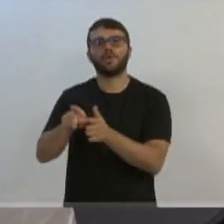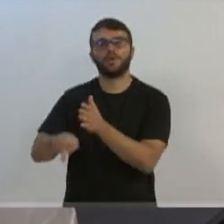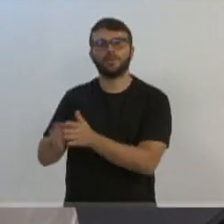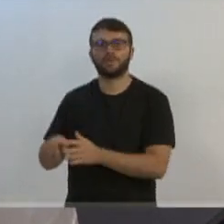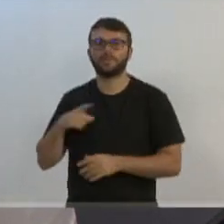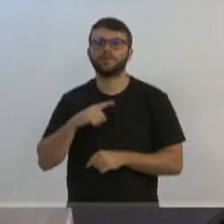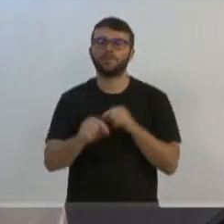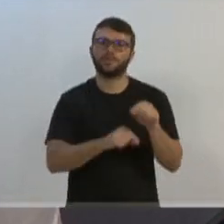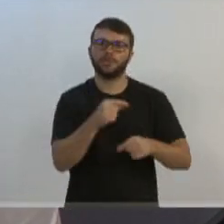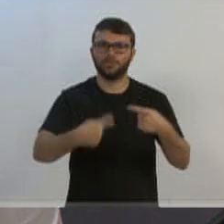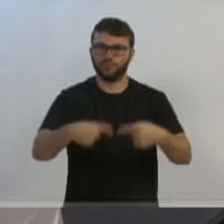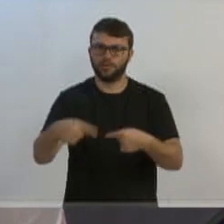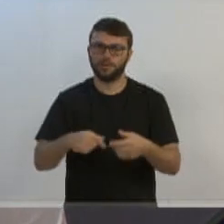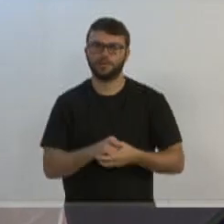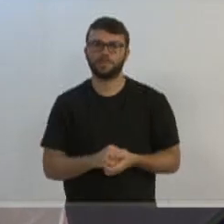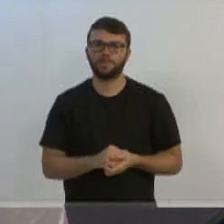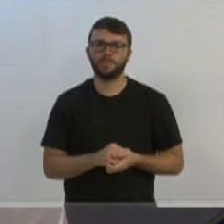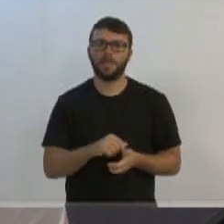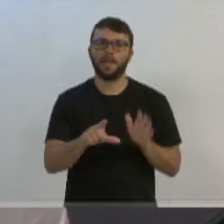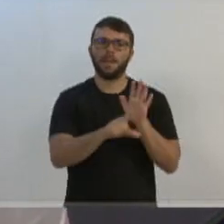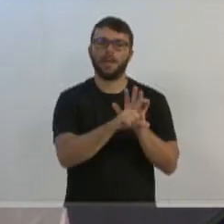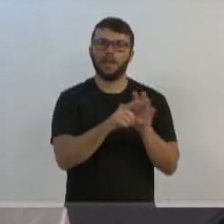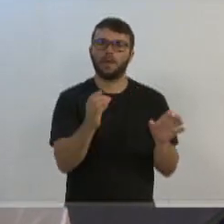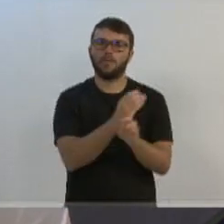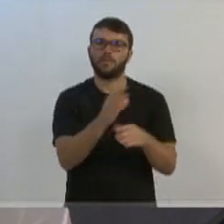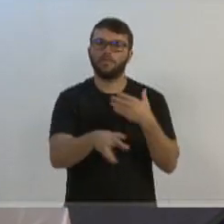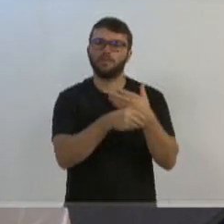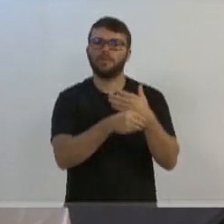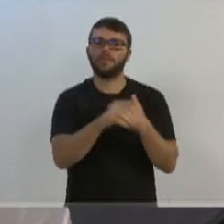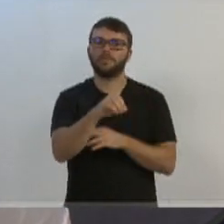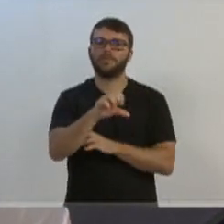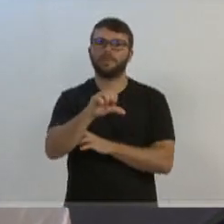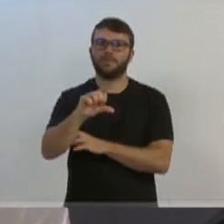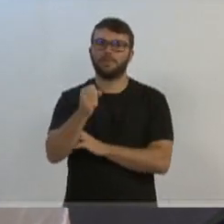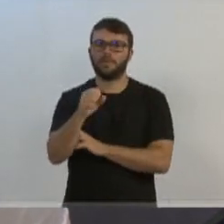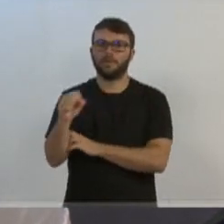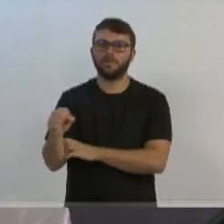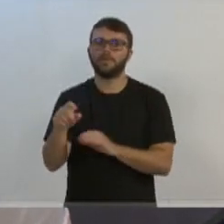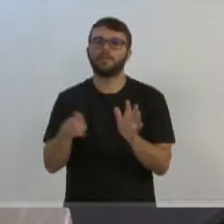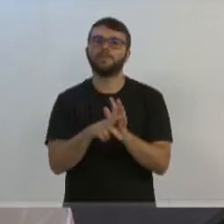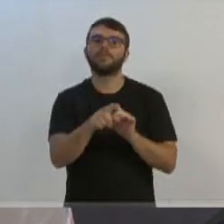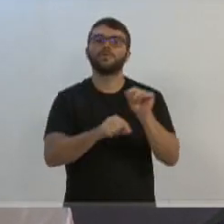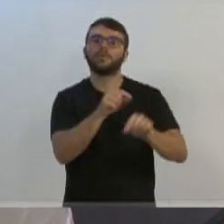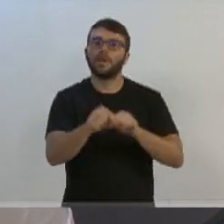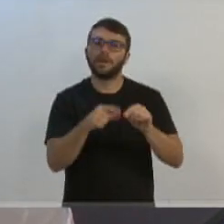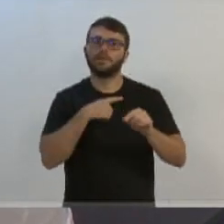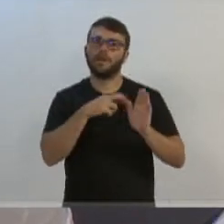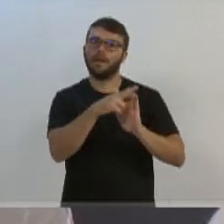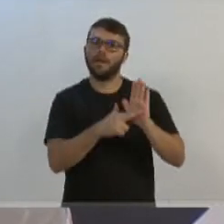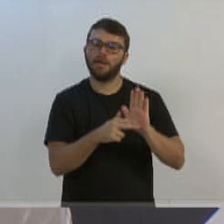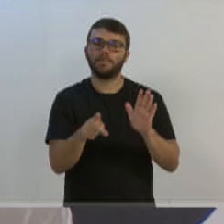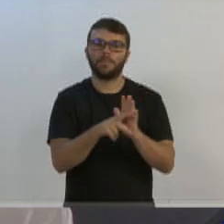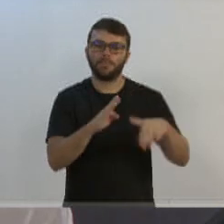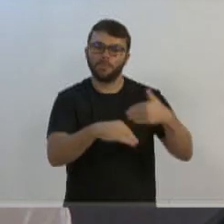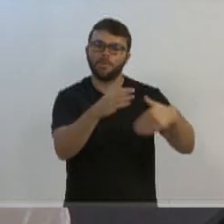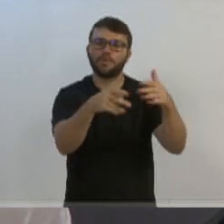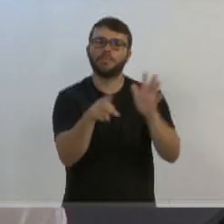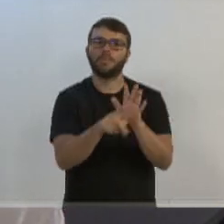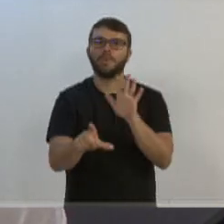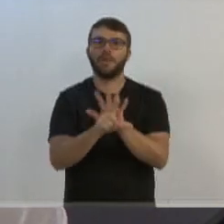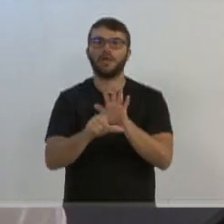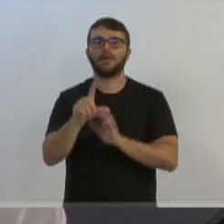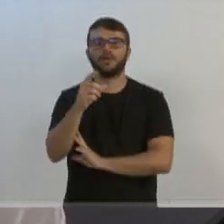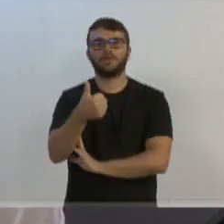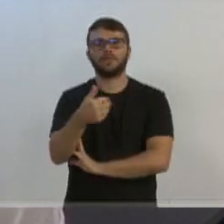seguintes projetos. Projeto de Lei Complementar número 1838, de autoria do Executivo, que regulamenta os procedimentos definitivos para a Lei Federal